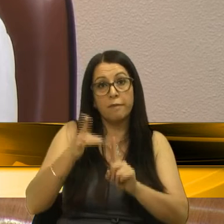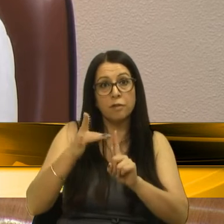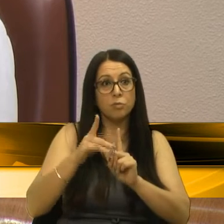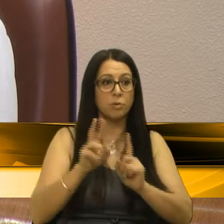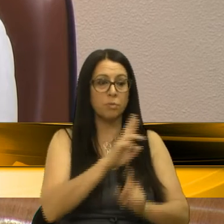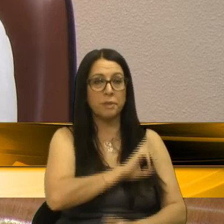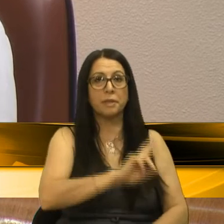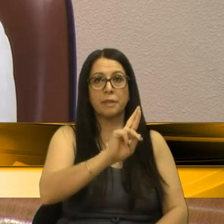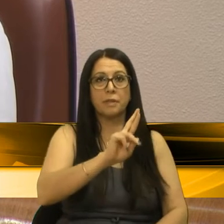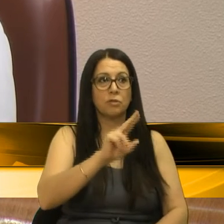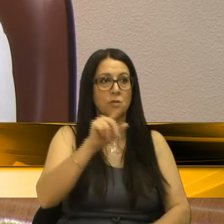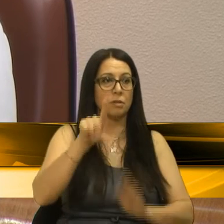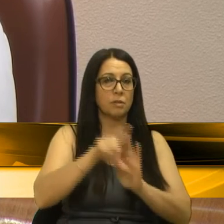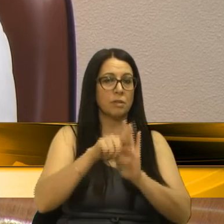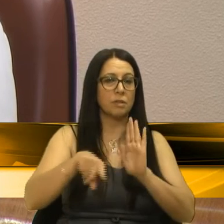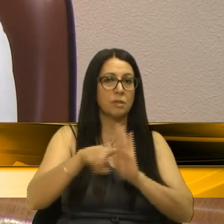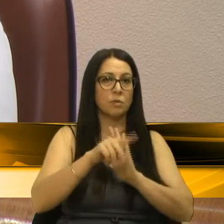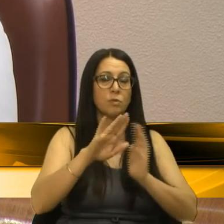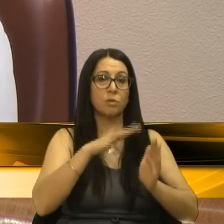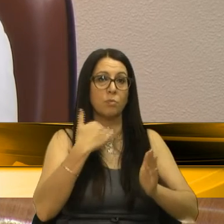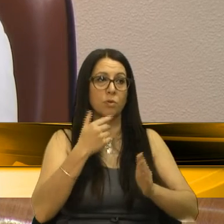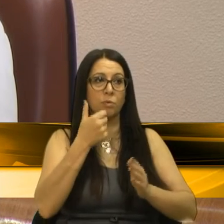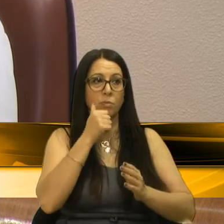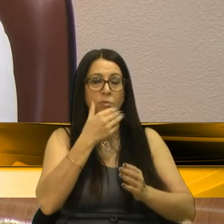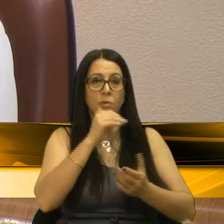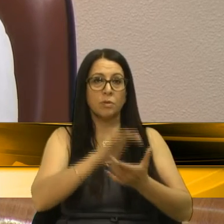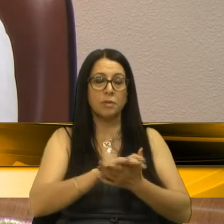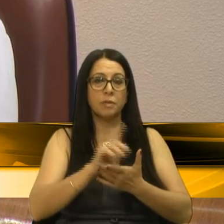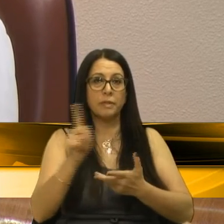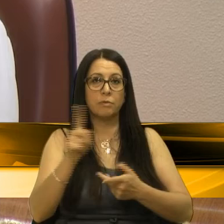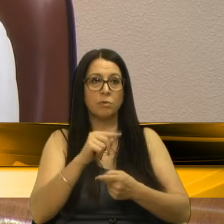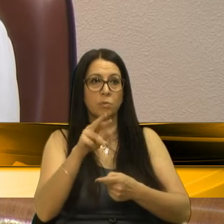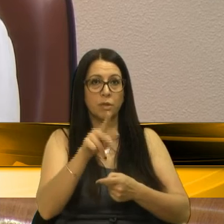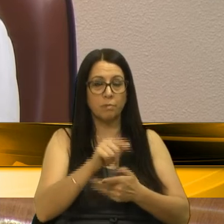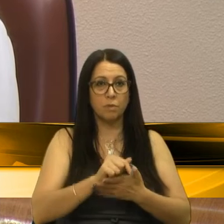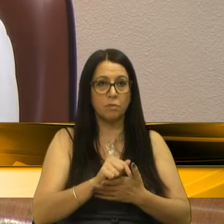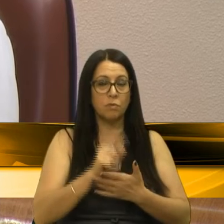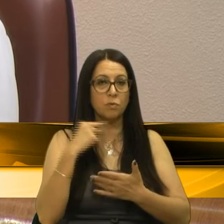legal ou, no caso de morte, ao cônjuge, ascendente, descendente e